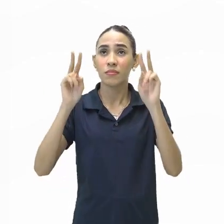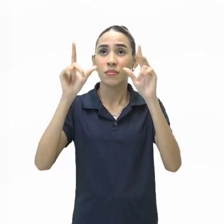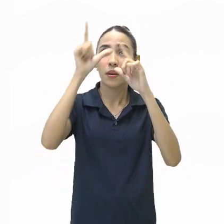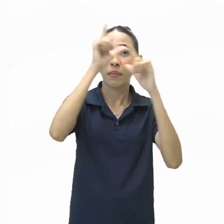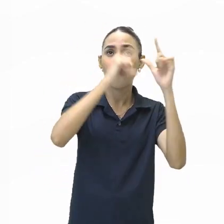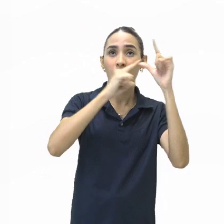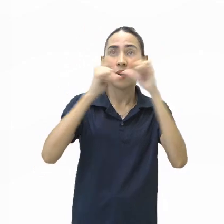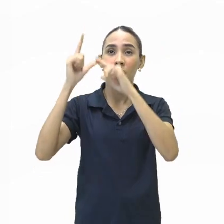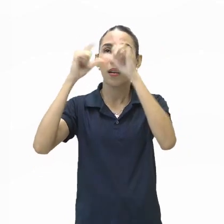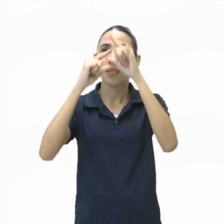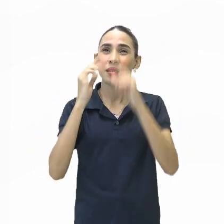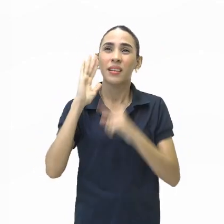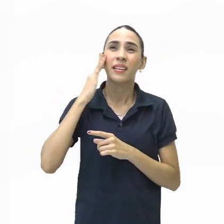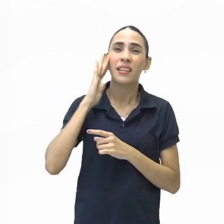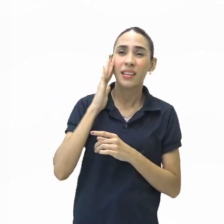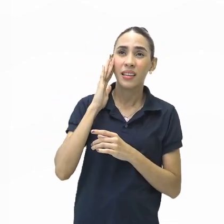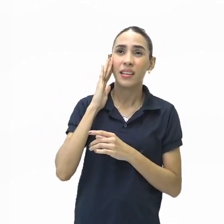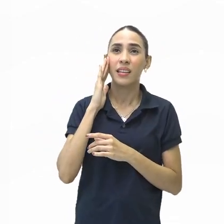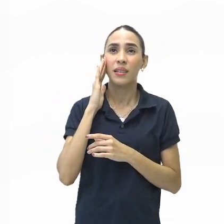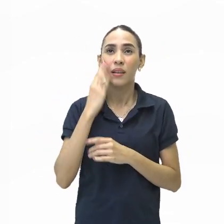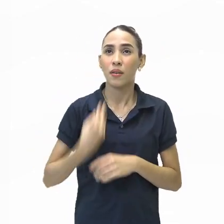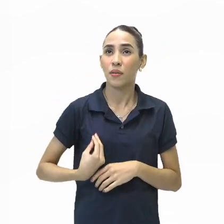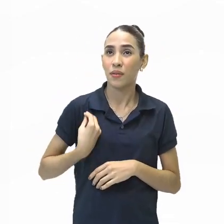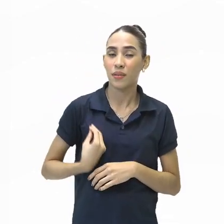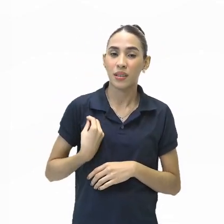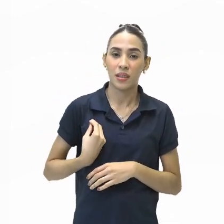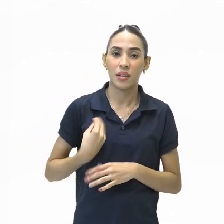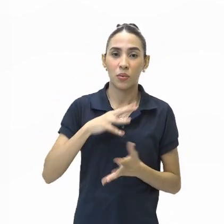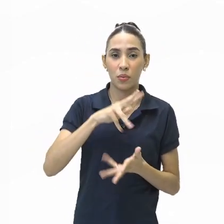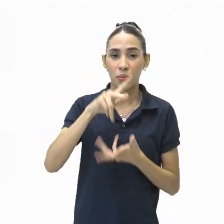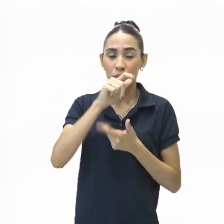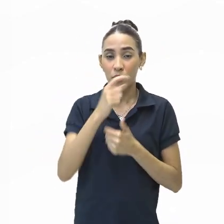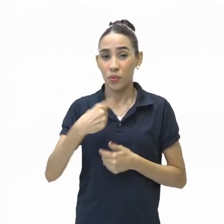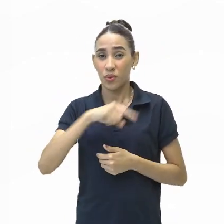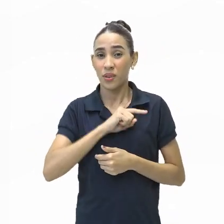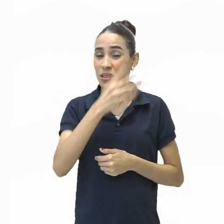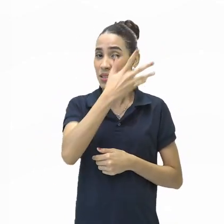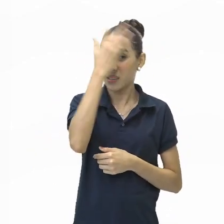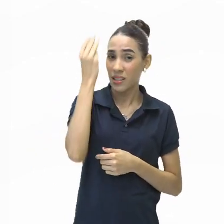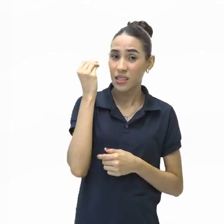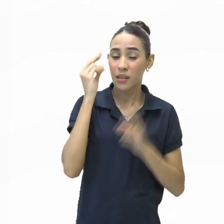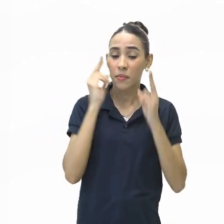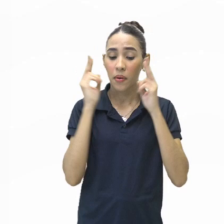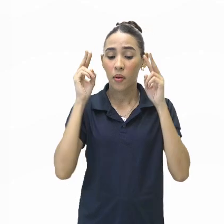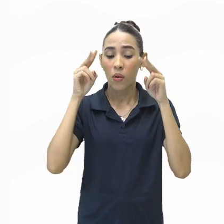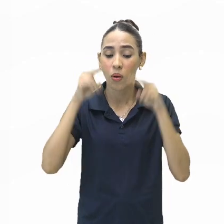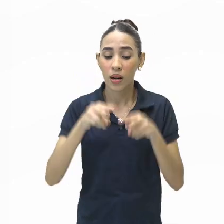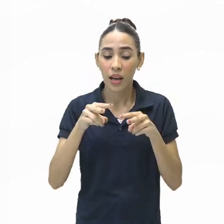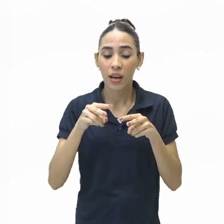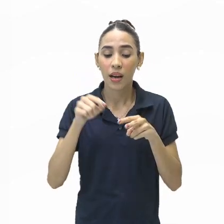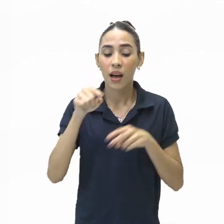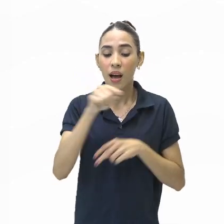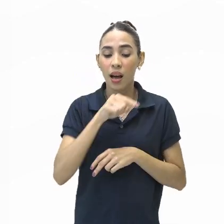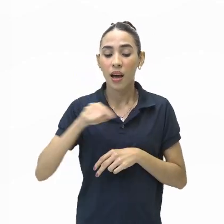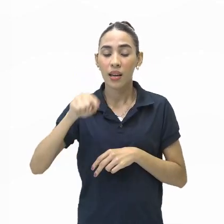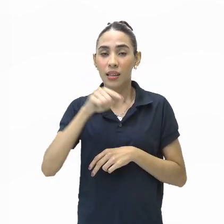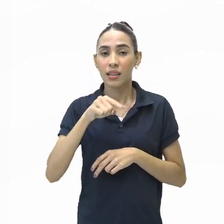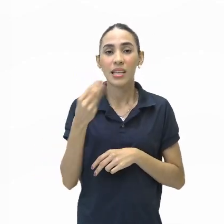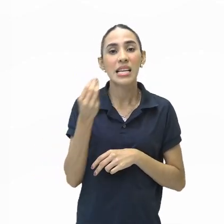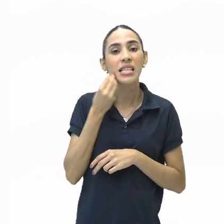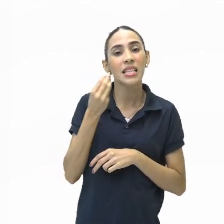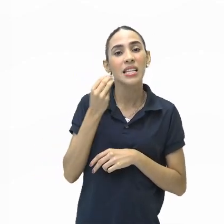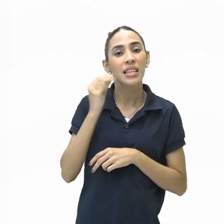estrelas, tentando entender nosso lugar no espaço, que esquecemos de olhar para baixo e